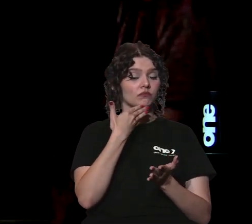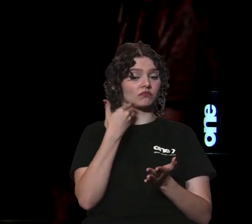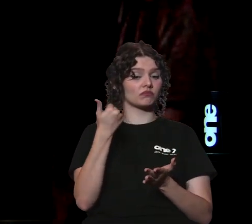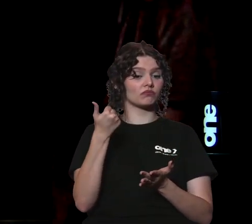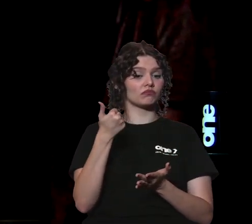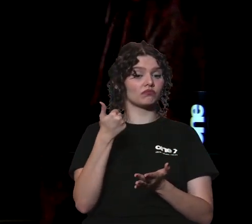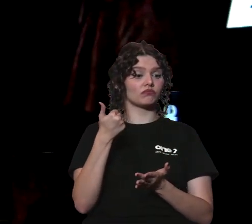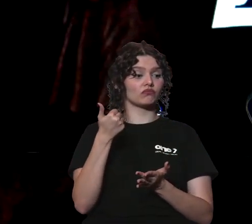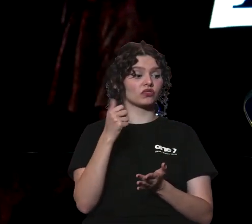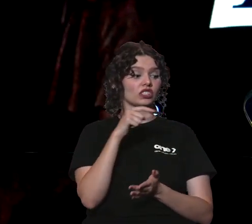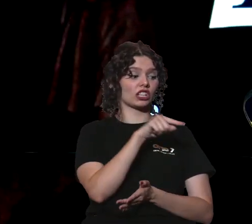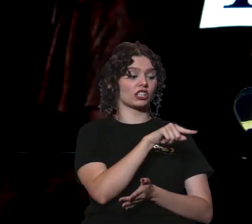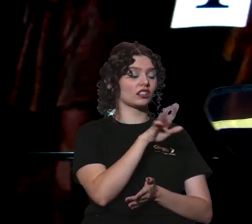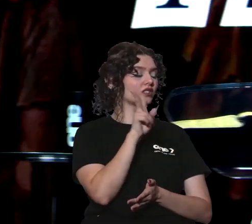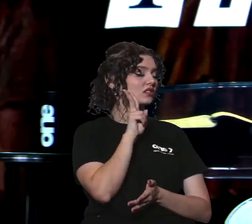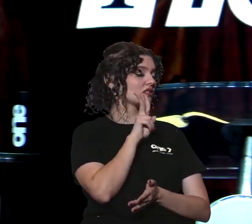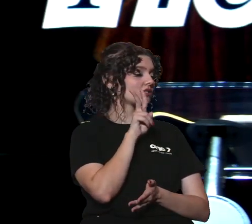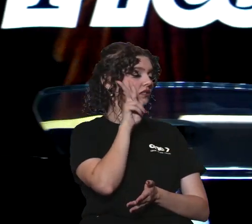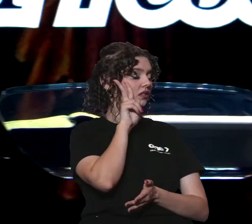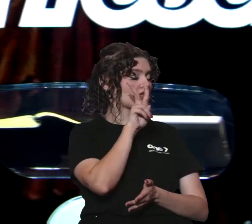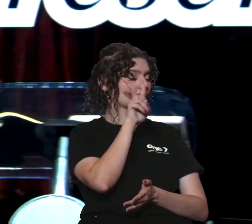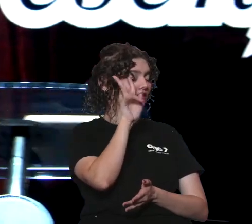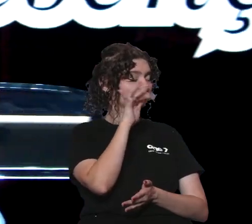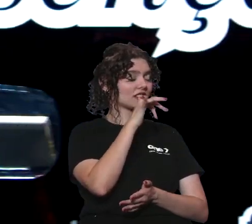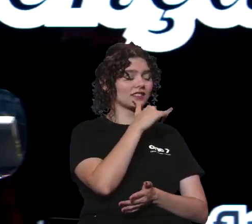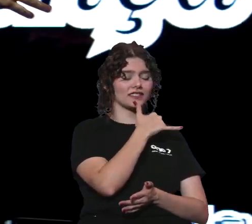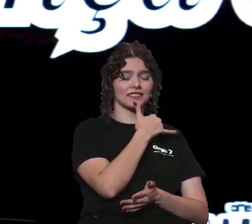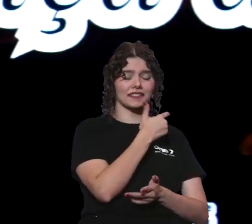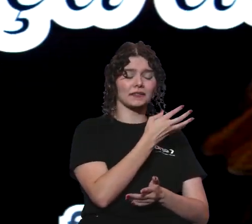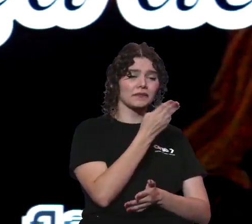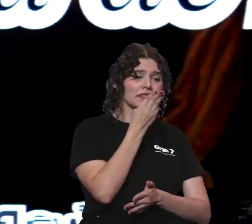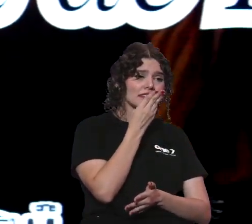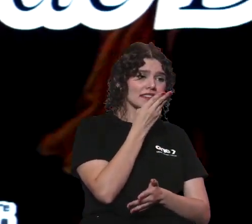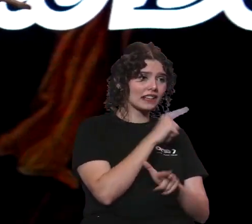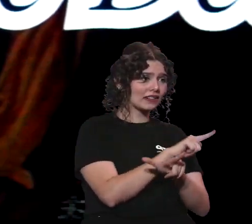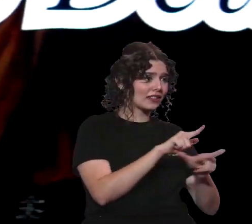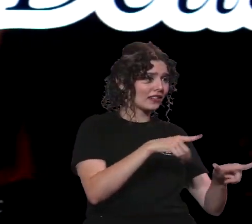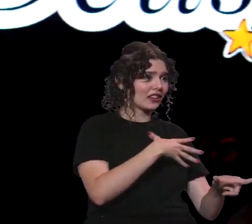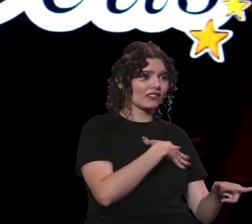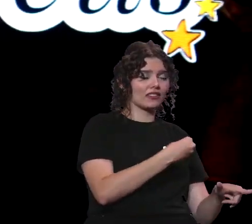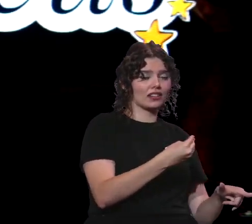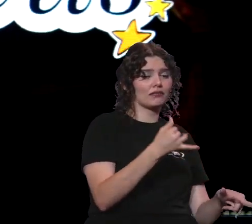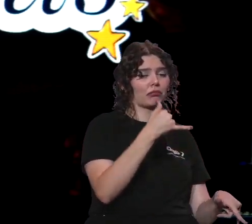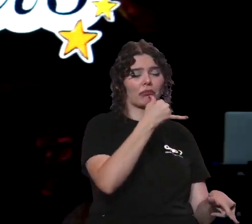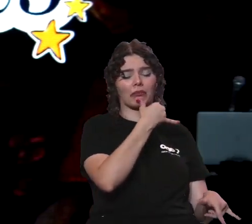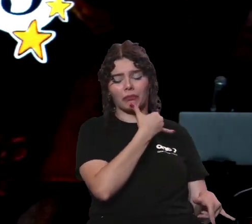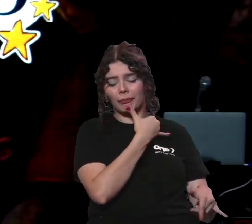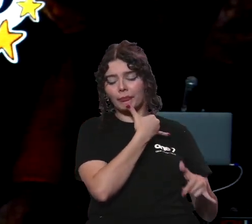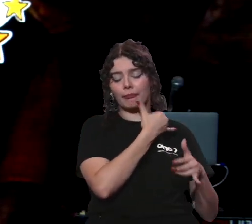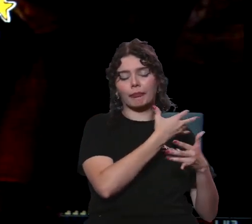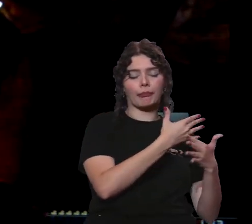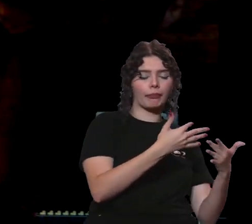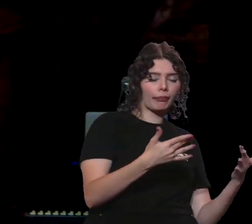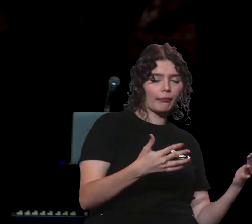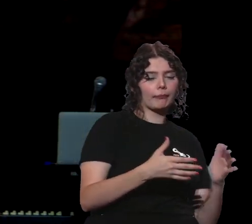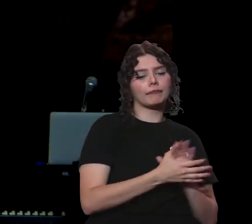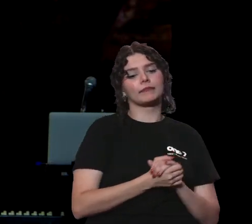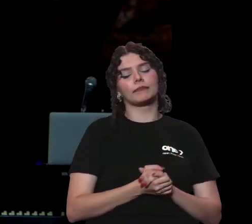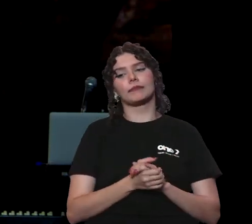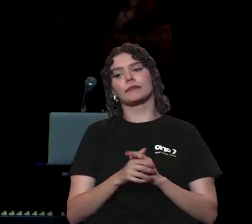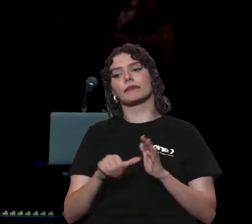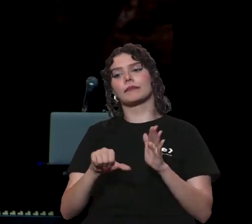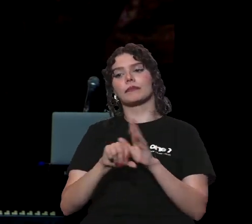meio bad, né? Falando que ela não teve filho, que a vida dela foi triste, bababá. Mas 1 Crônicas